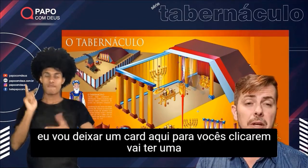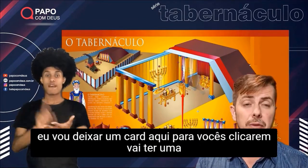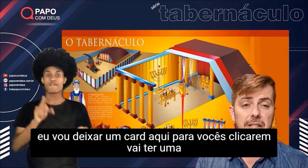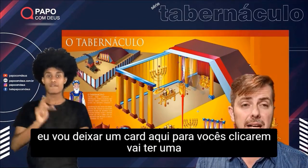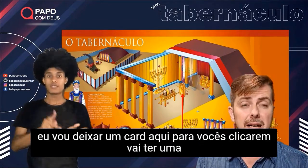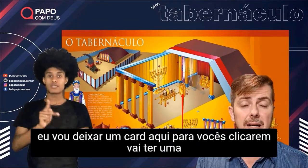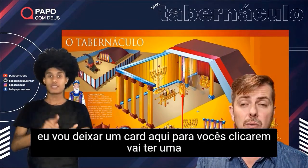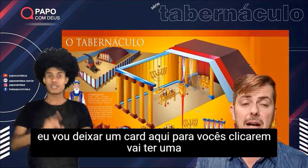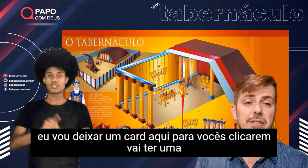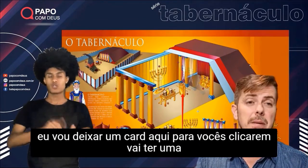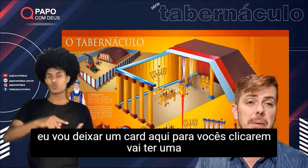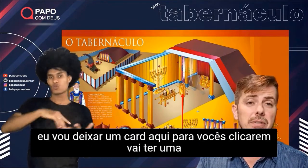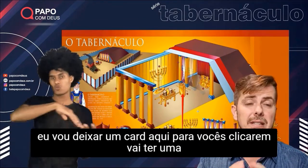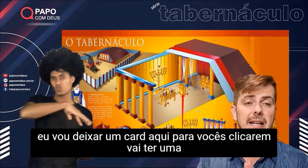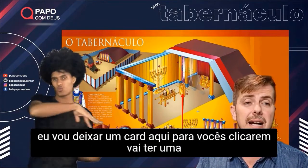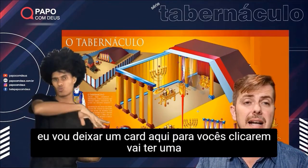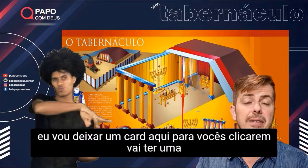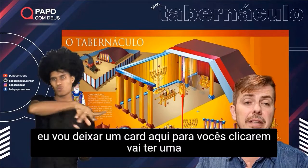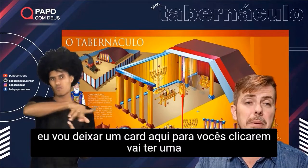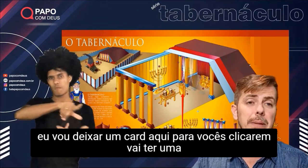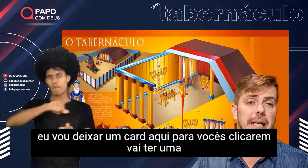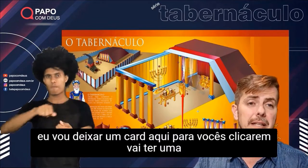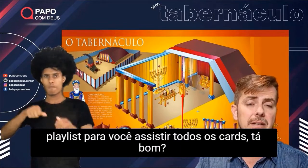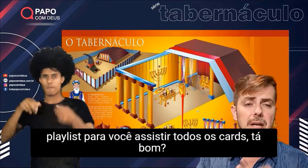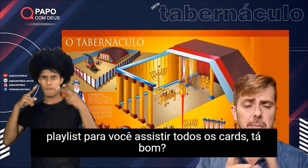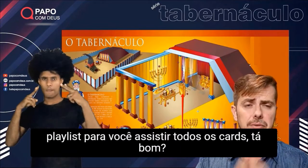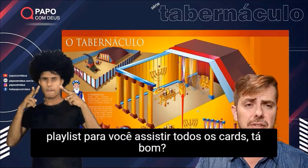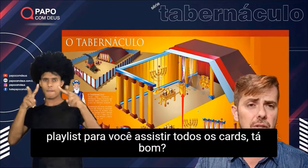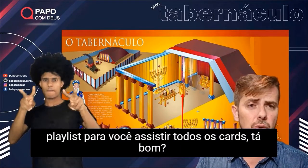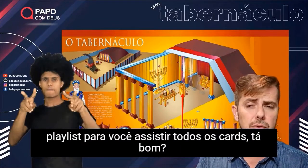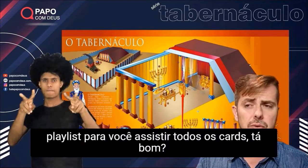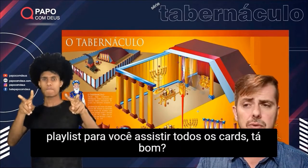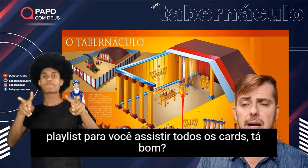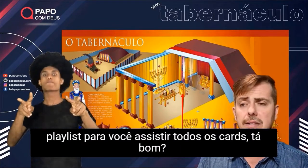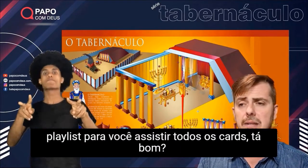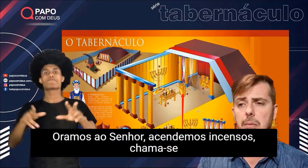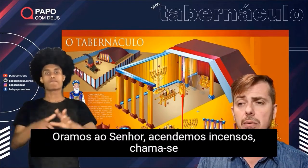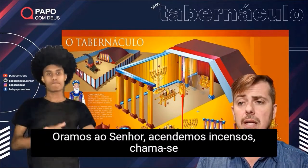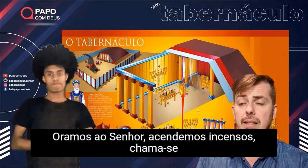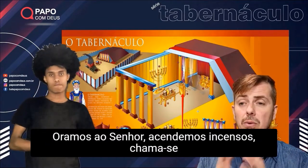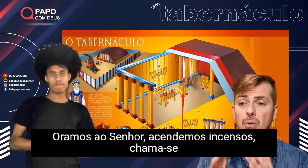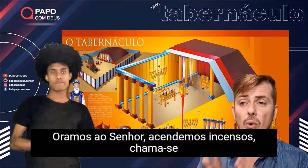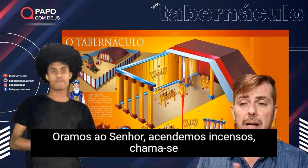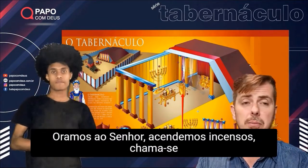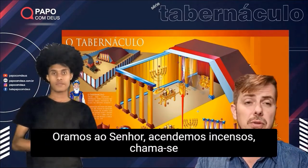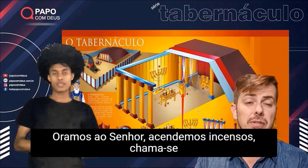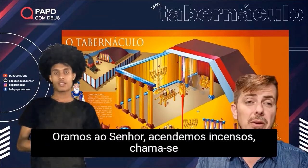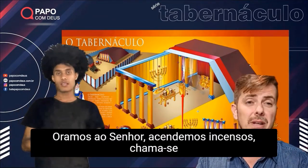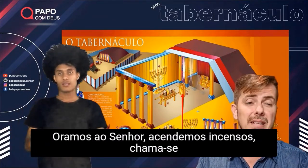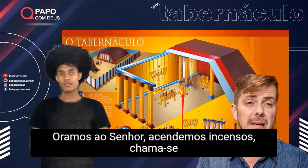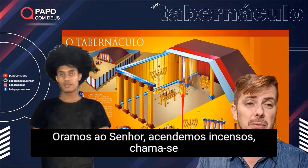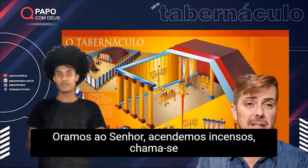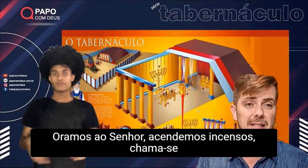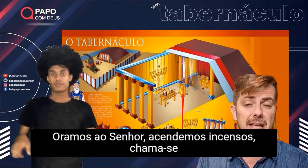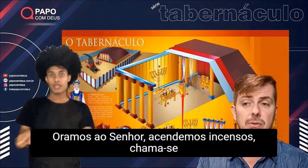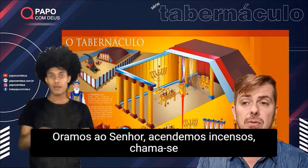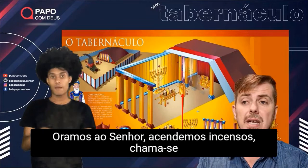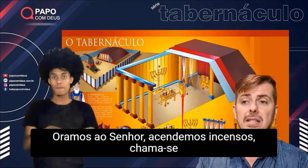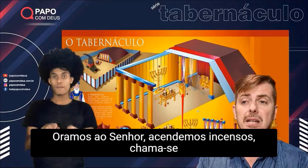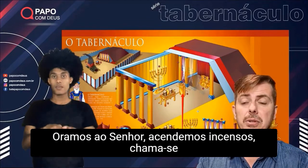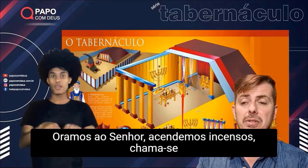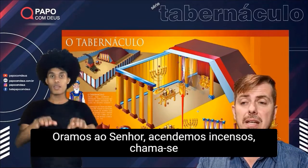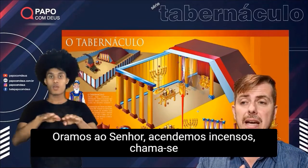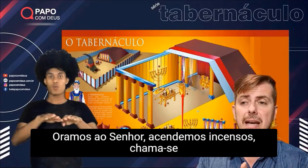depois eu vou deixar um card aqui para vocês clicarem, vai ter uma playlist para você assistir todos os cards, tá bom? Então, oramos ao Senhor, acendemos